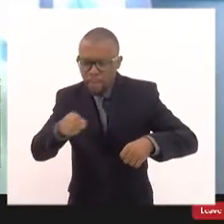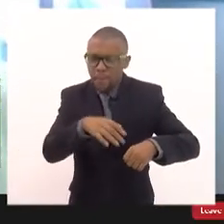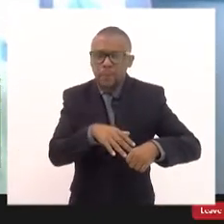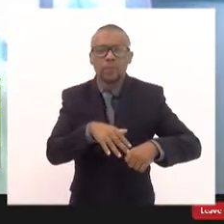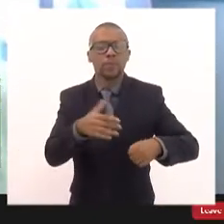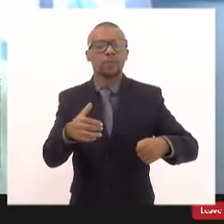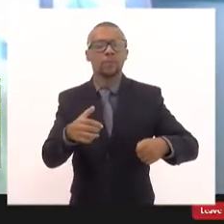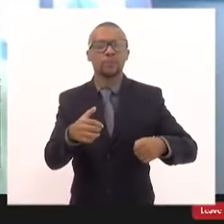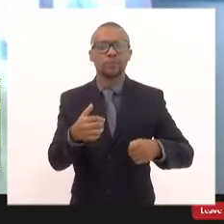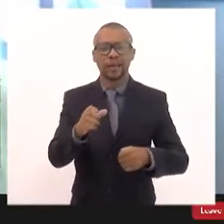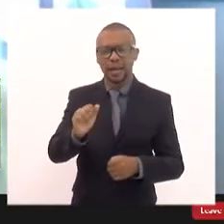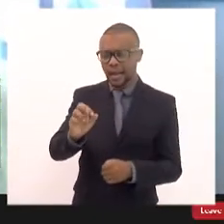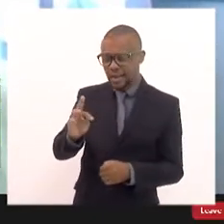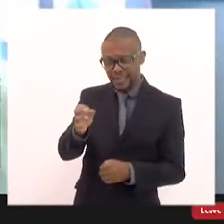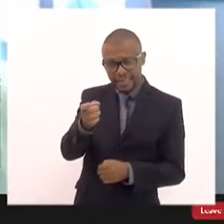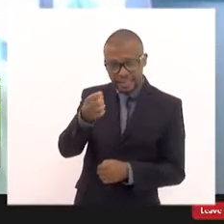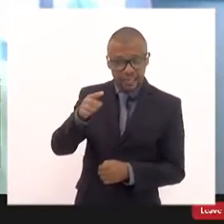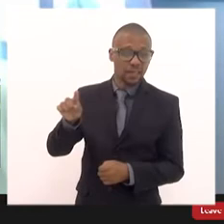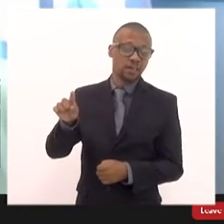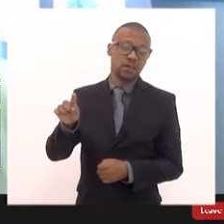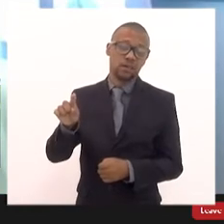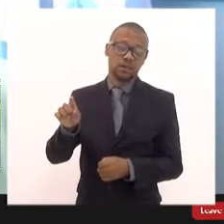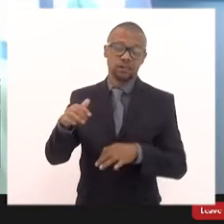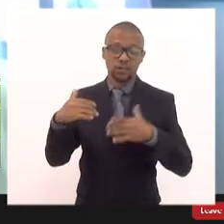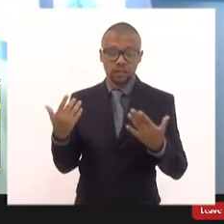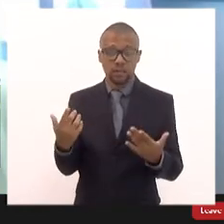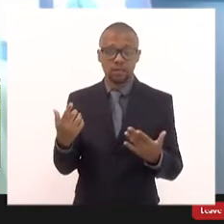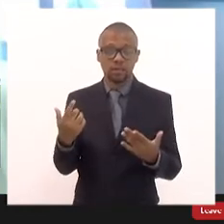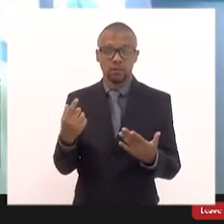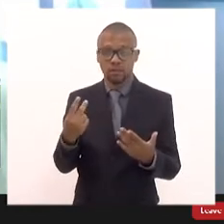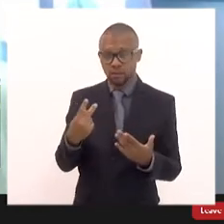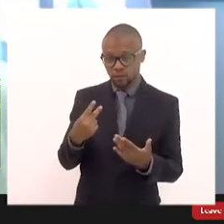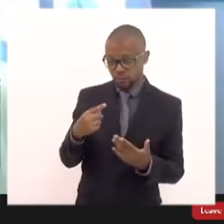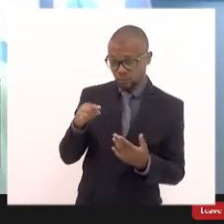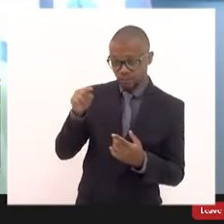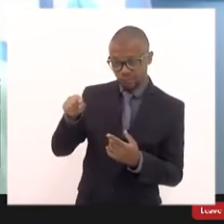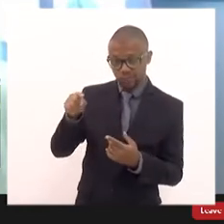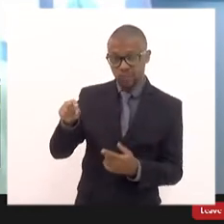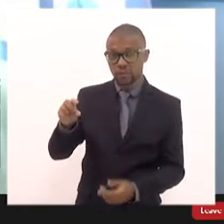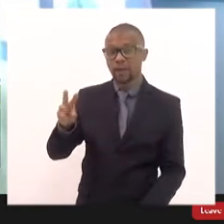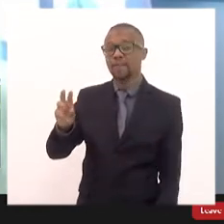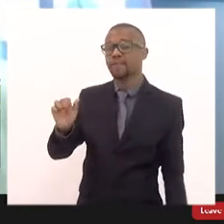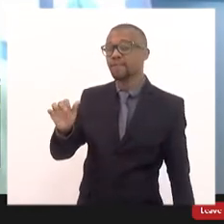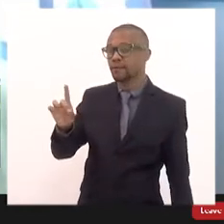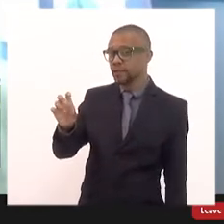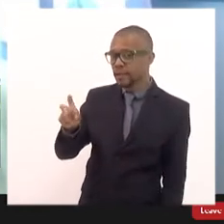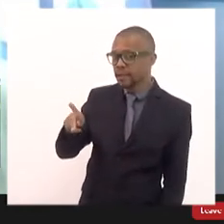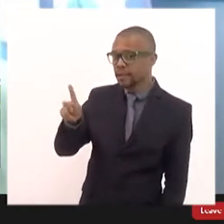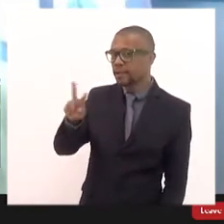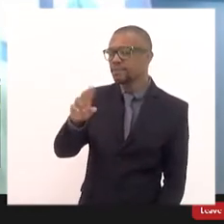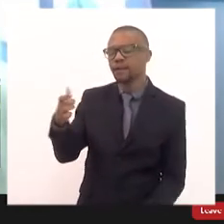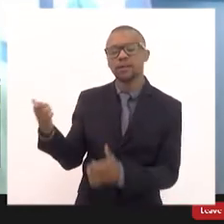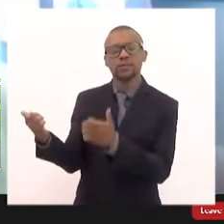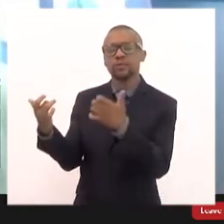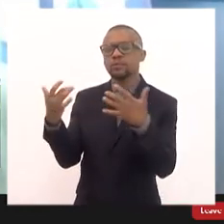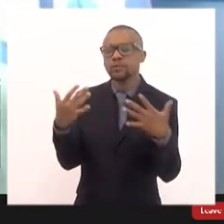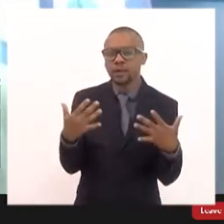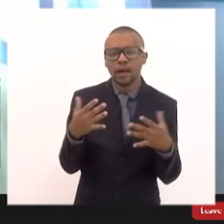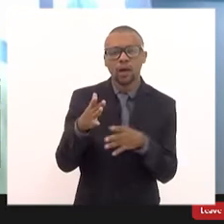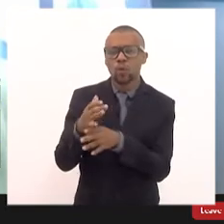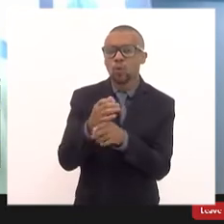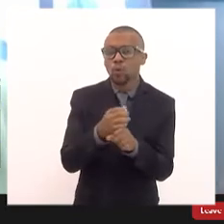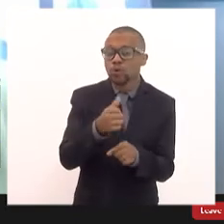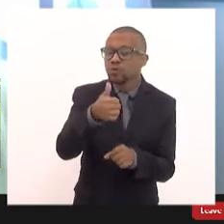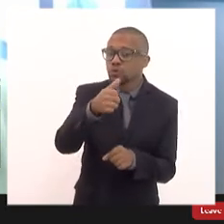o Valdec, na sequência, ele vai listar cerca de 18 leis que nós